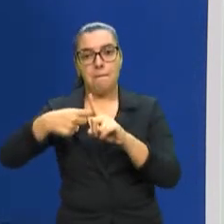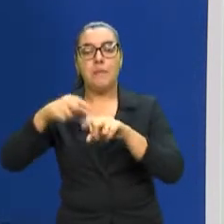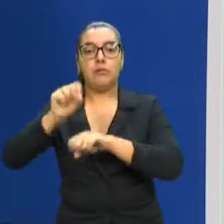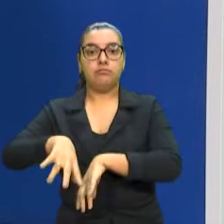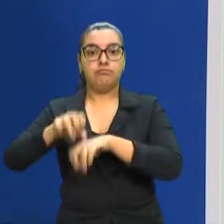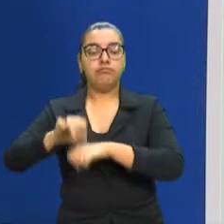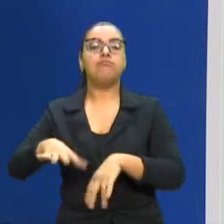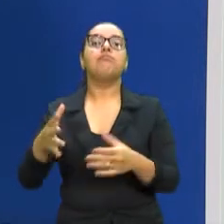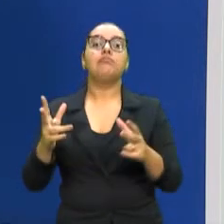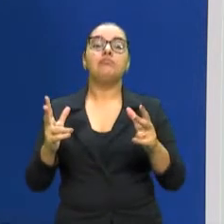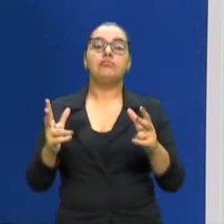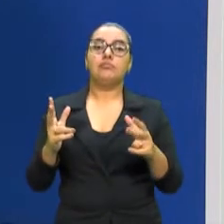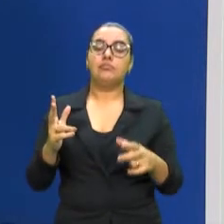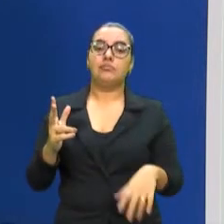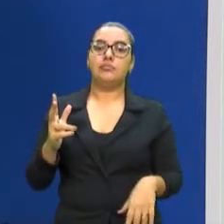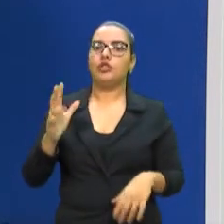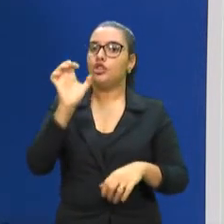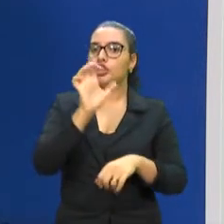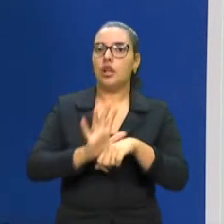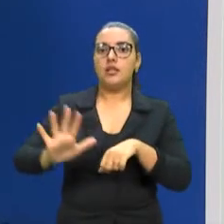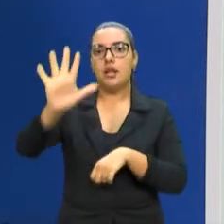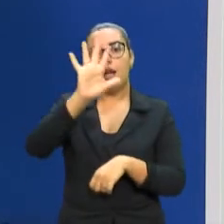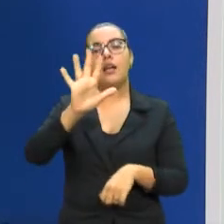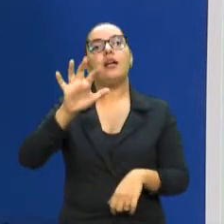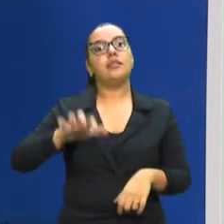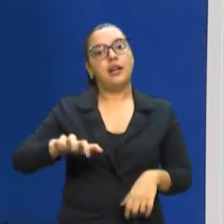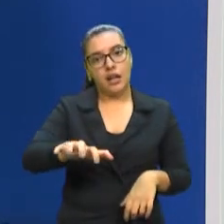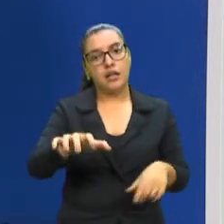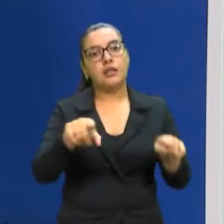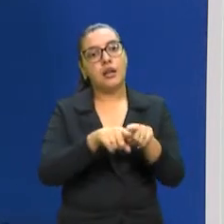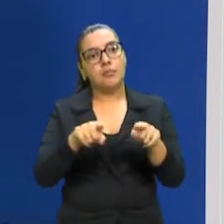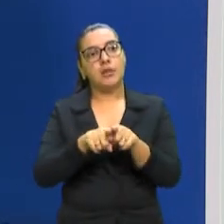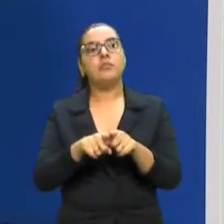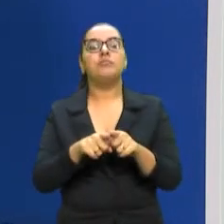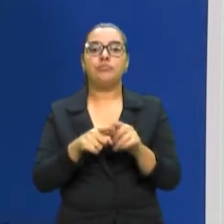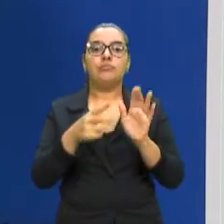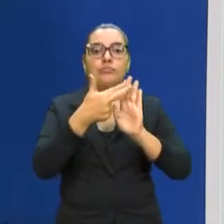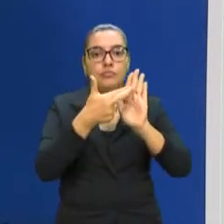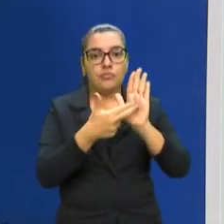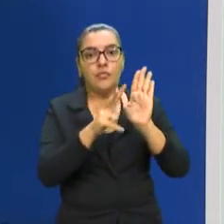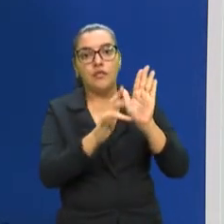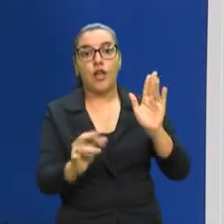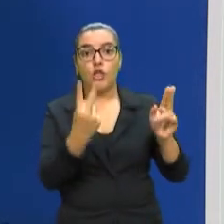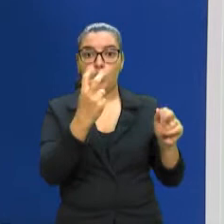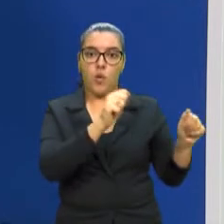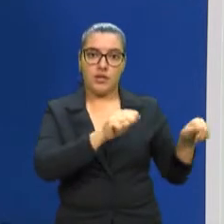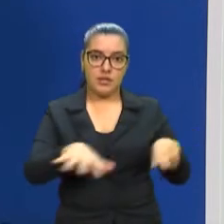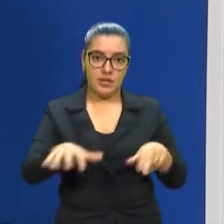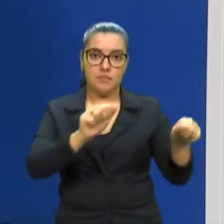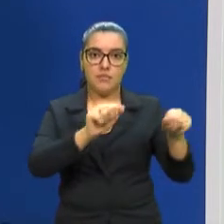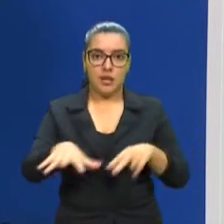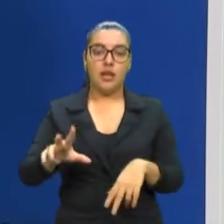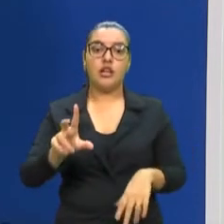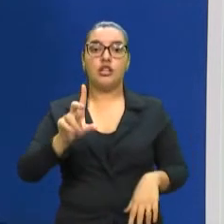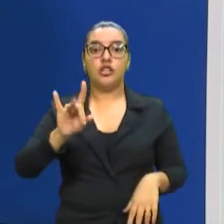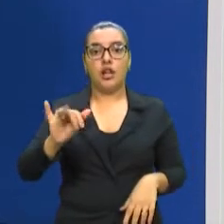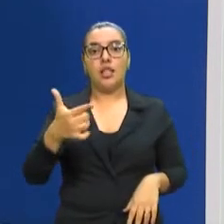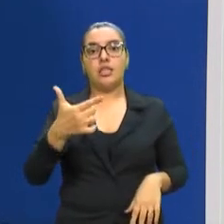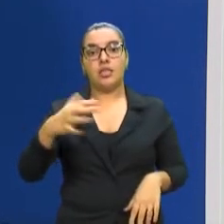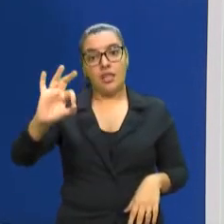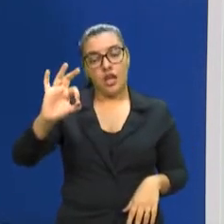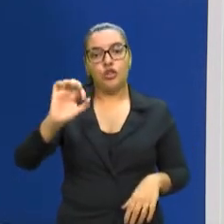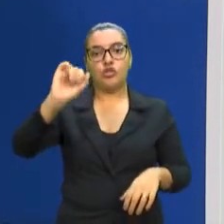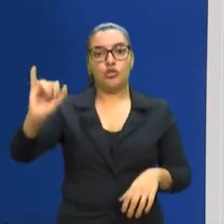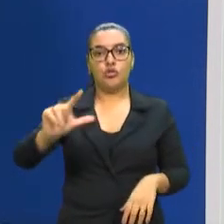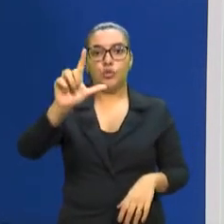de todo o Ceará, incluindo a região do Cariri. As medidas seguem por 2 semanas até o dia 10 de julho. E agora a